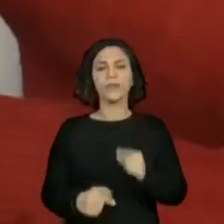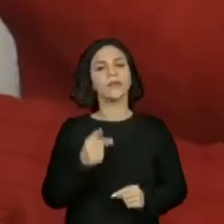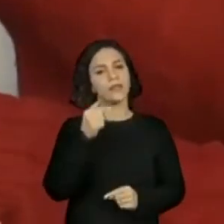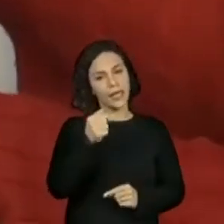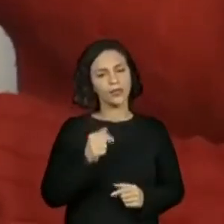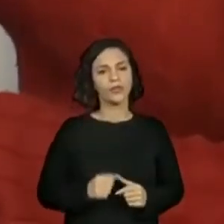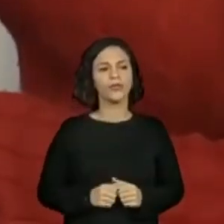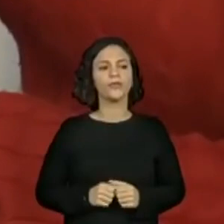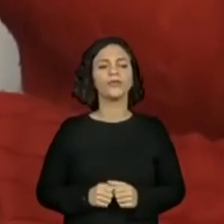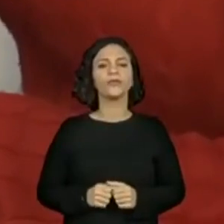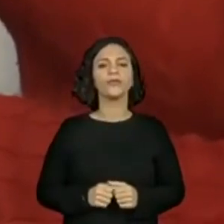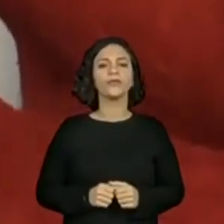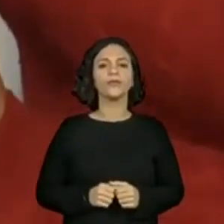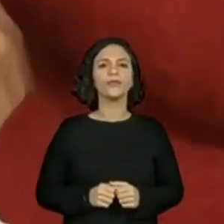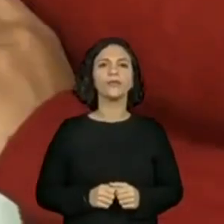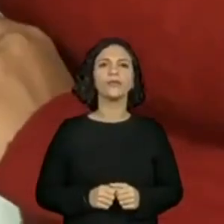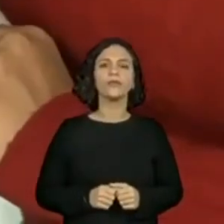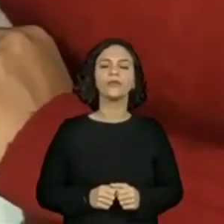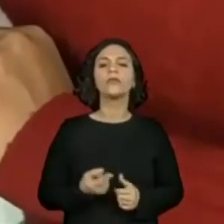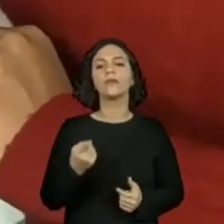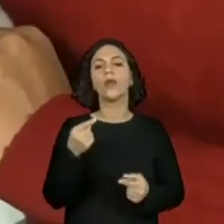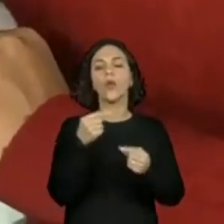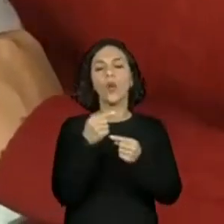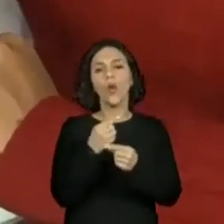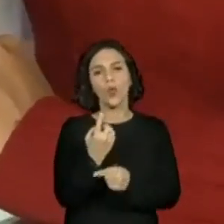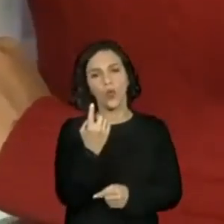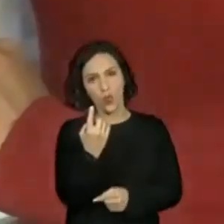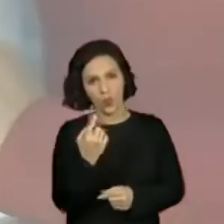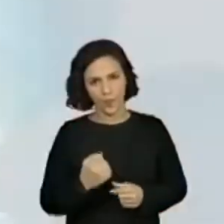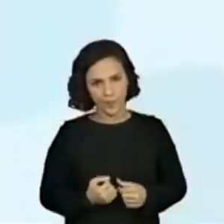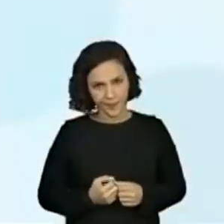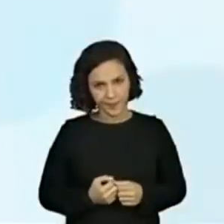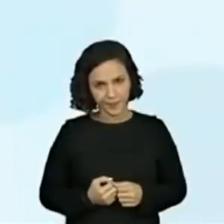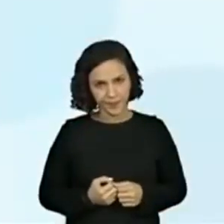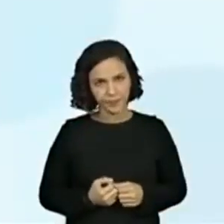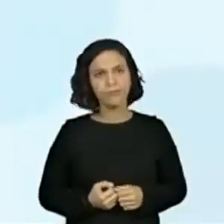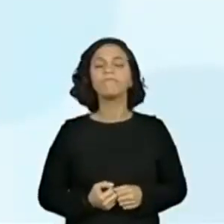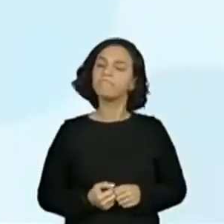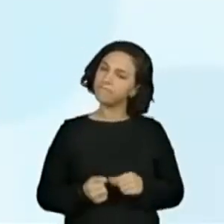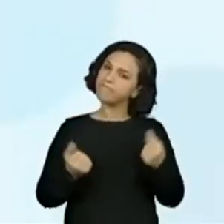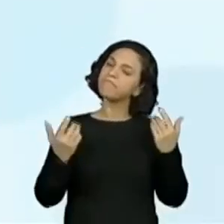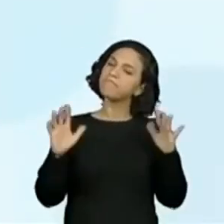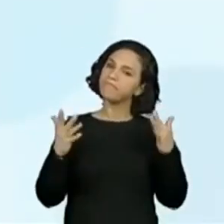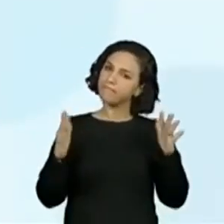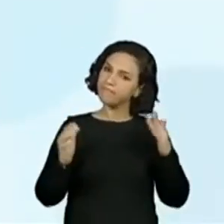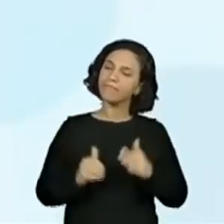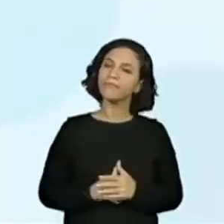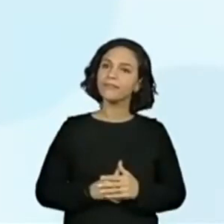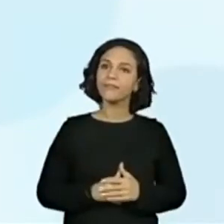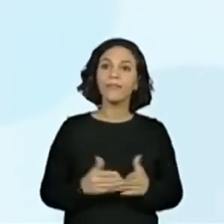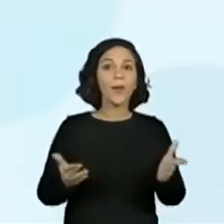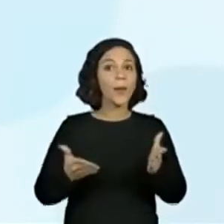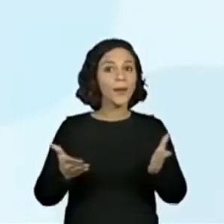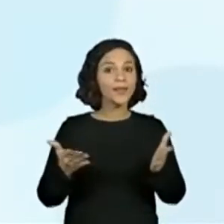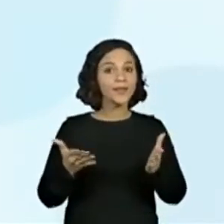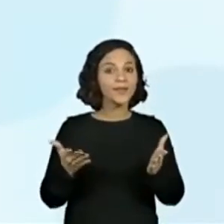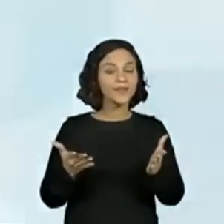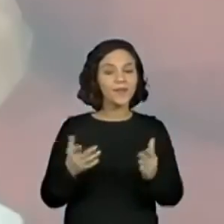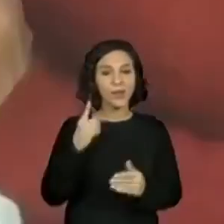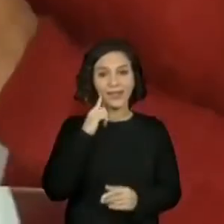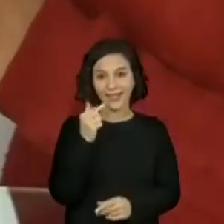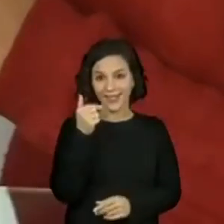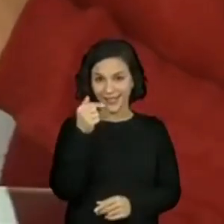7 e o igual. Isso, igual a 1, muito bom. E agora,